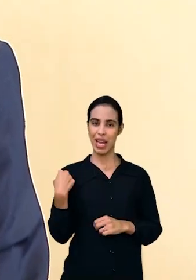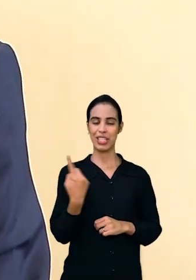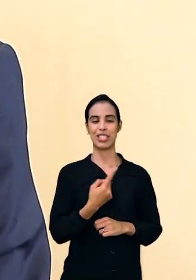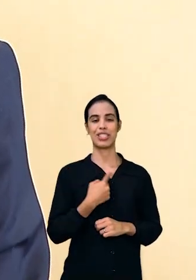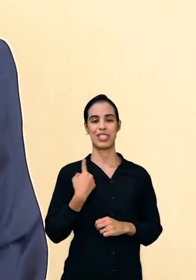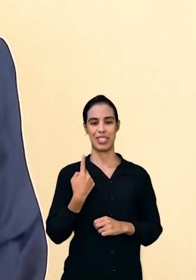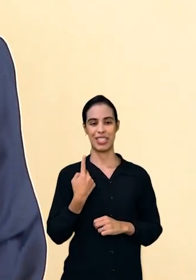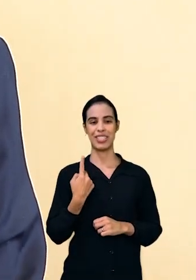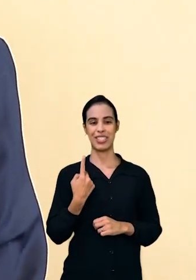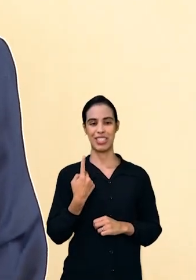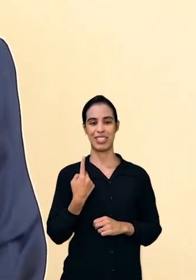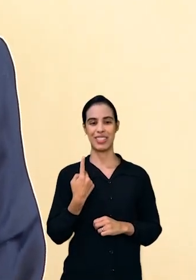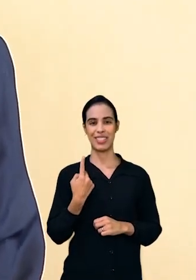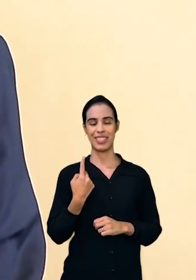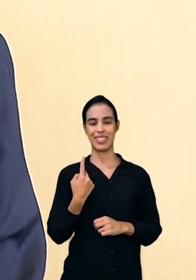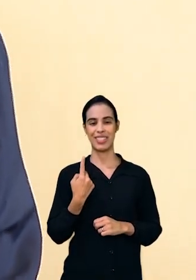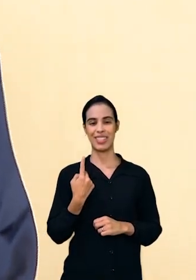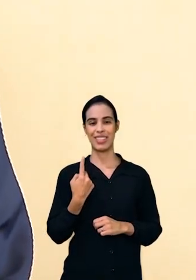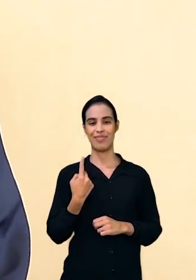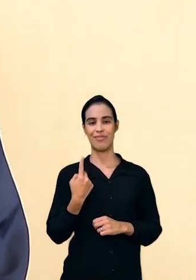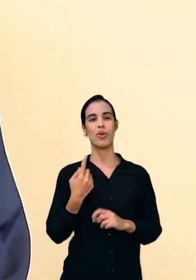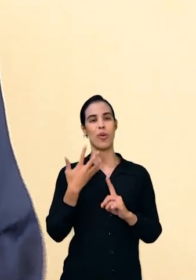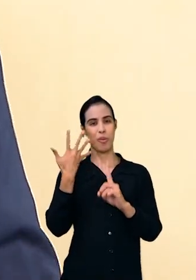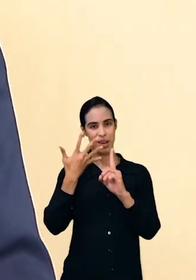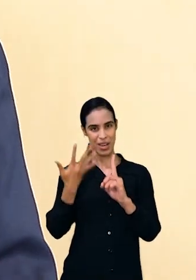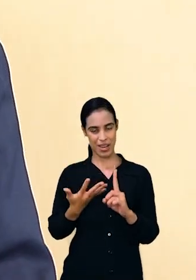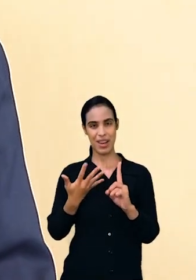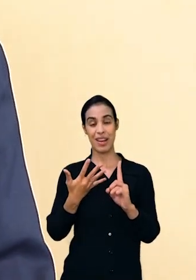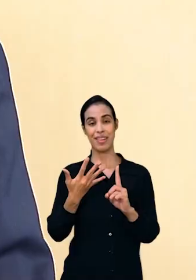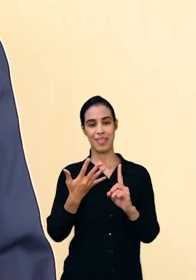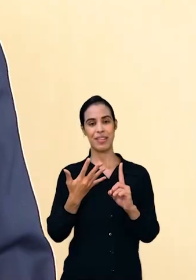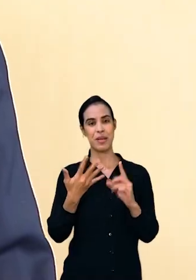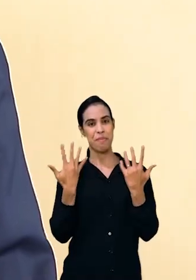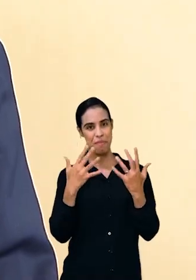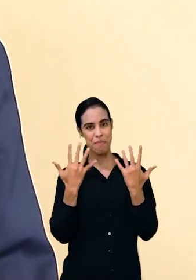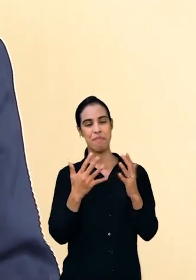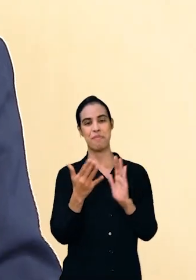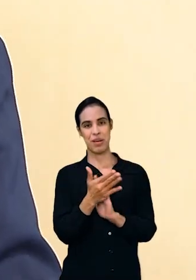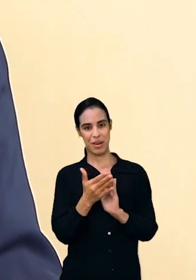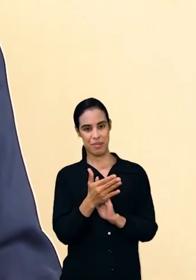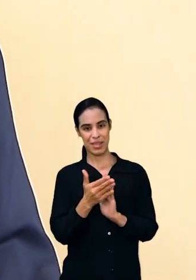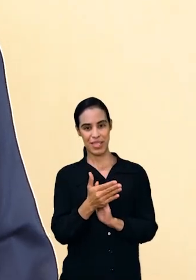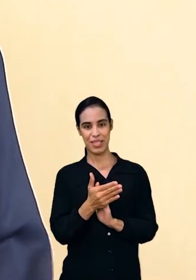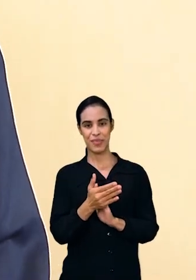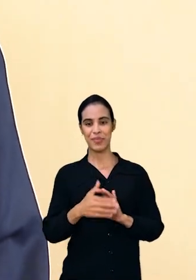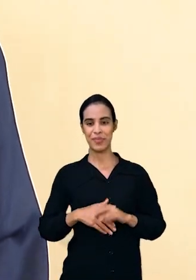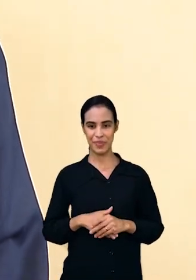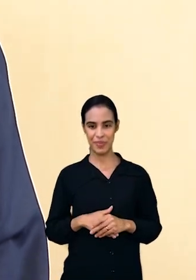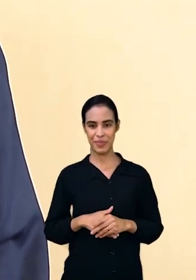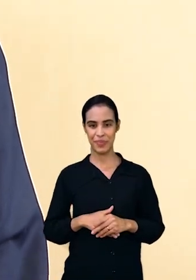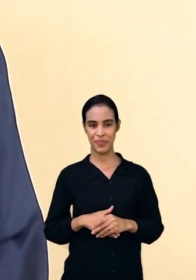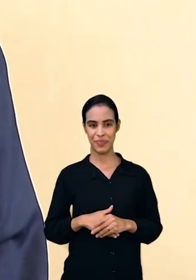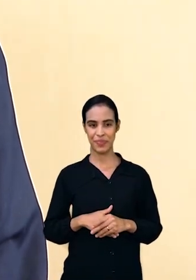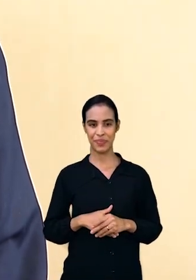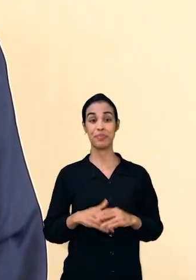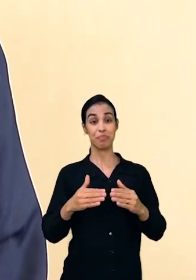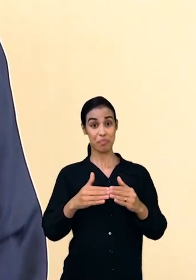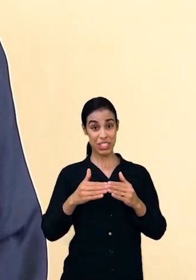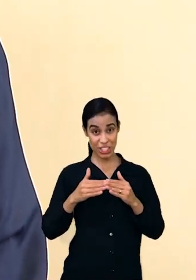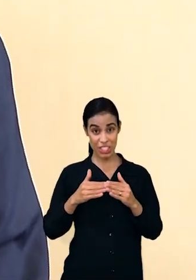digna de todo o nosso reconhecimento e pedindo, não é,